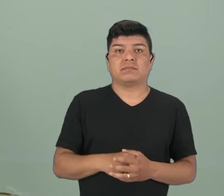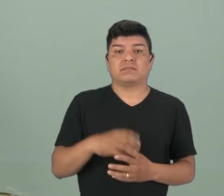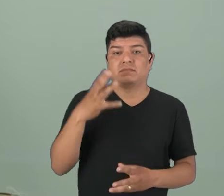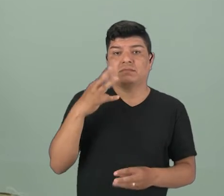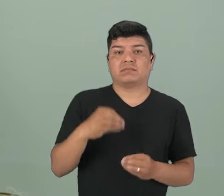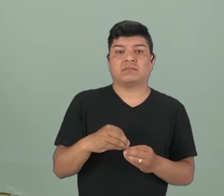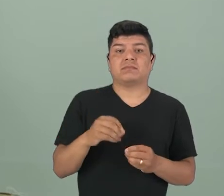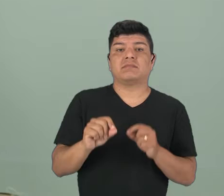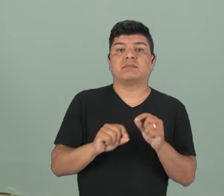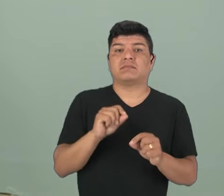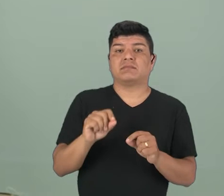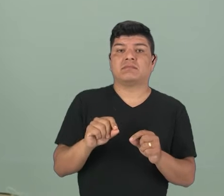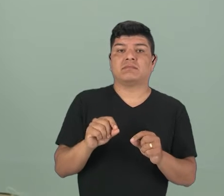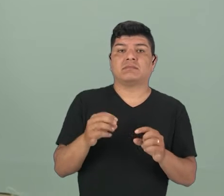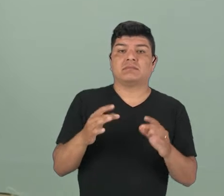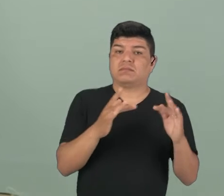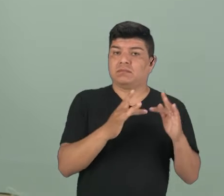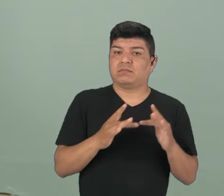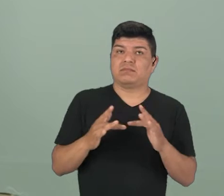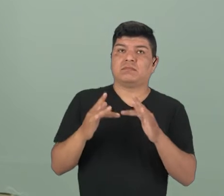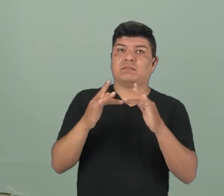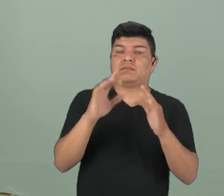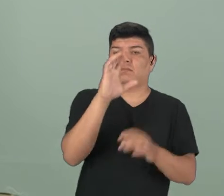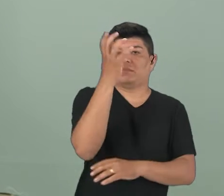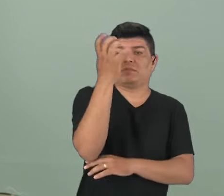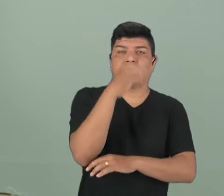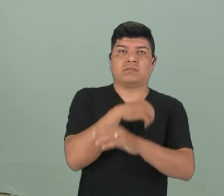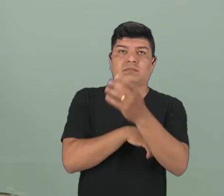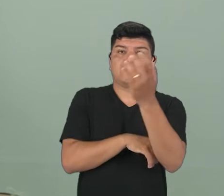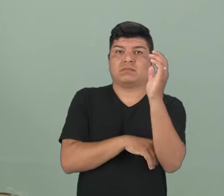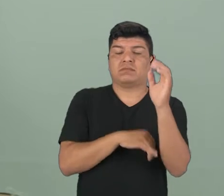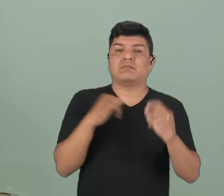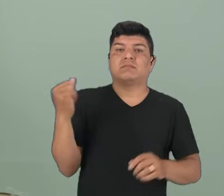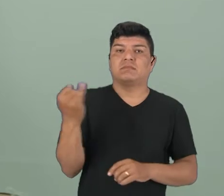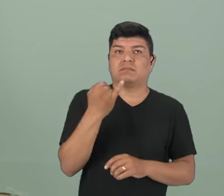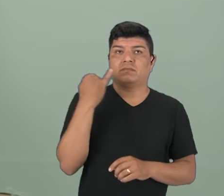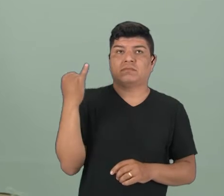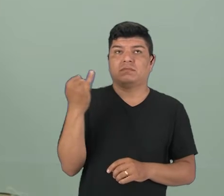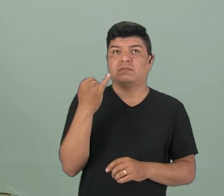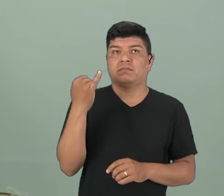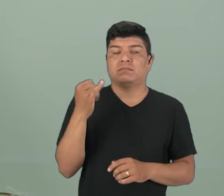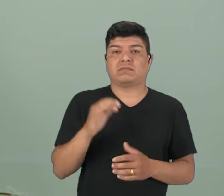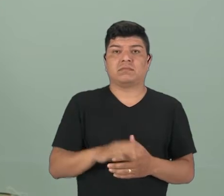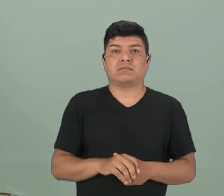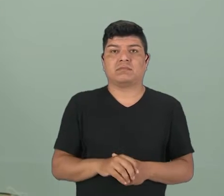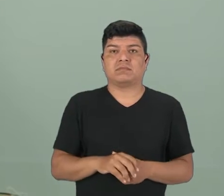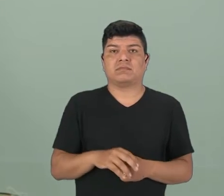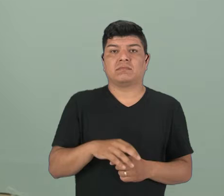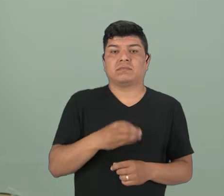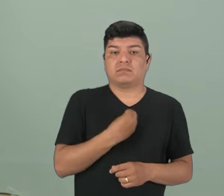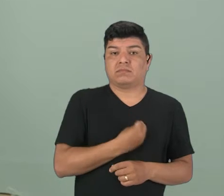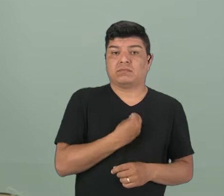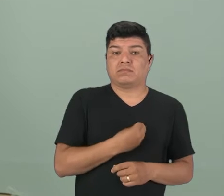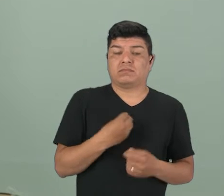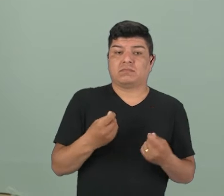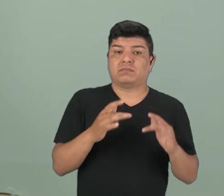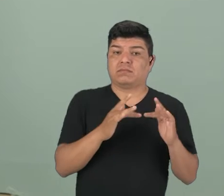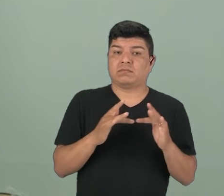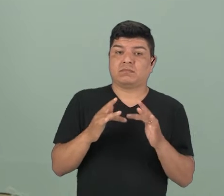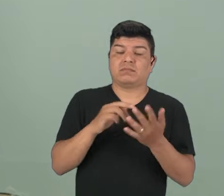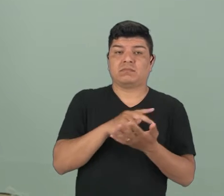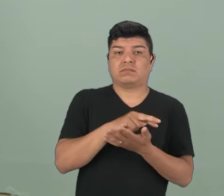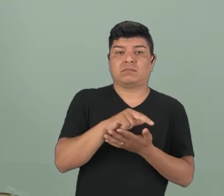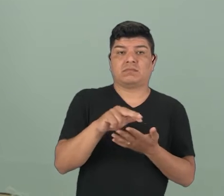sabe que o ecossistema, eles interagem entre si na natureza, e isso é muito importante. Então, os seres vivos interagem entre si de